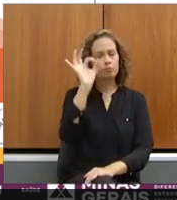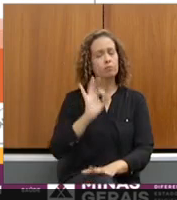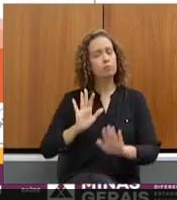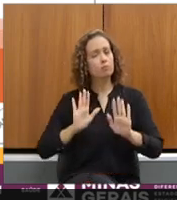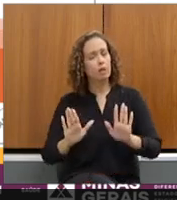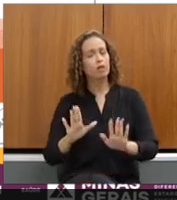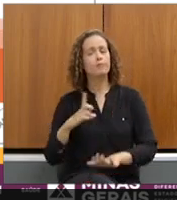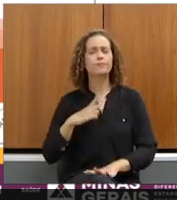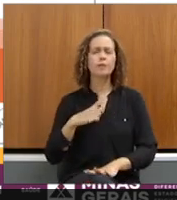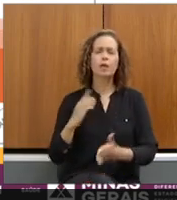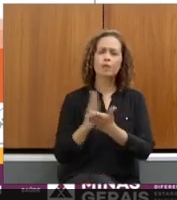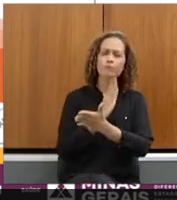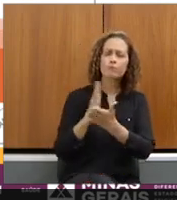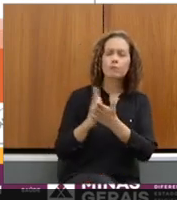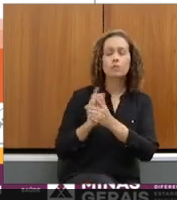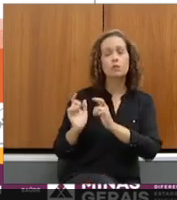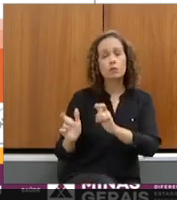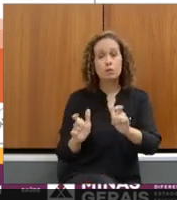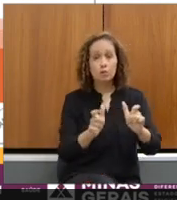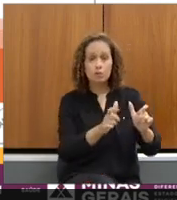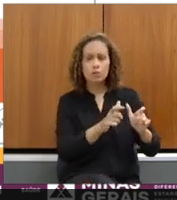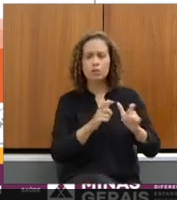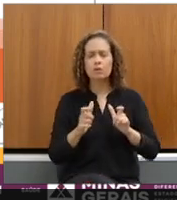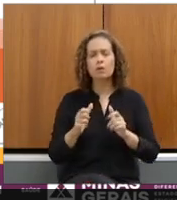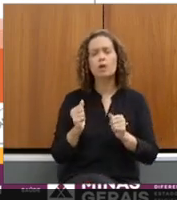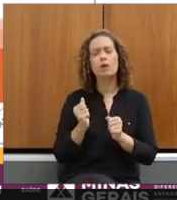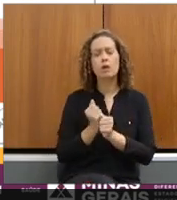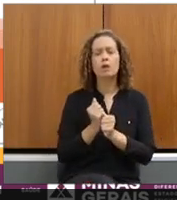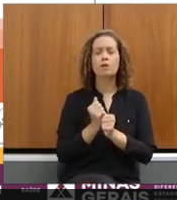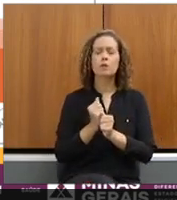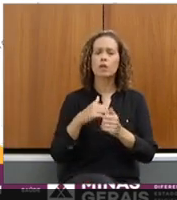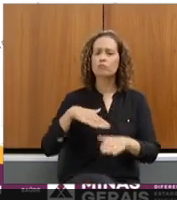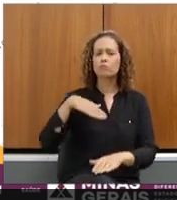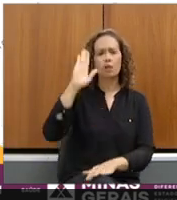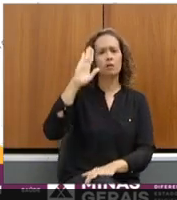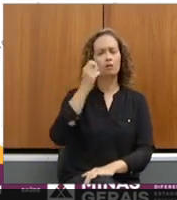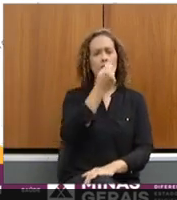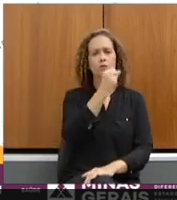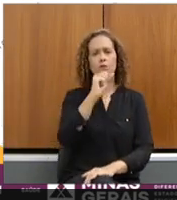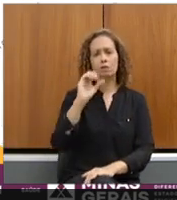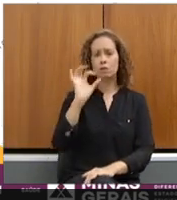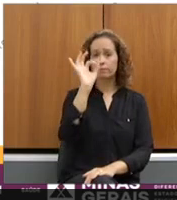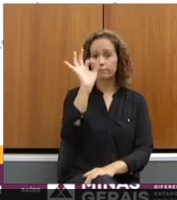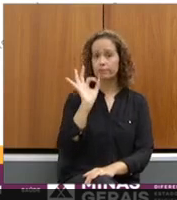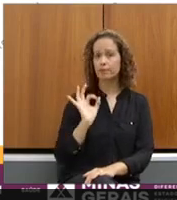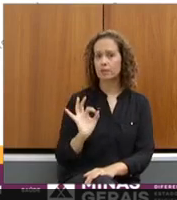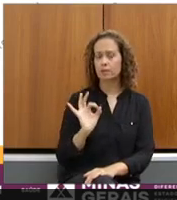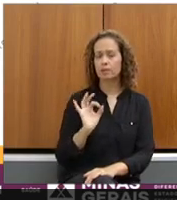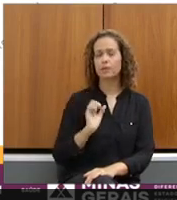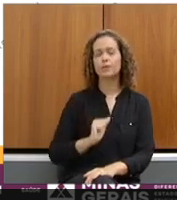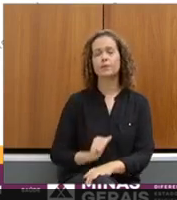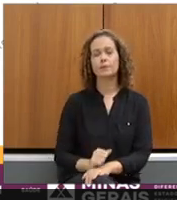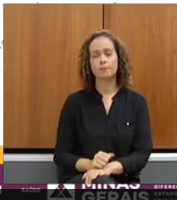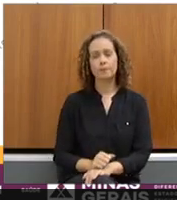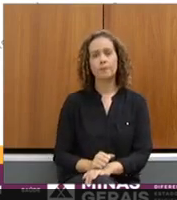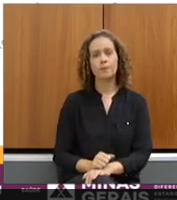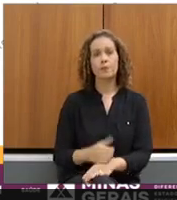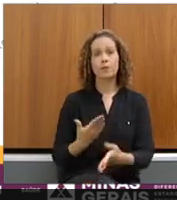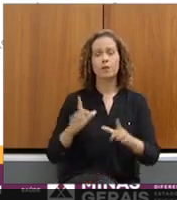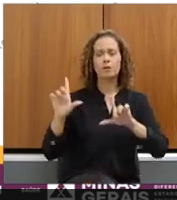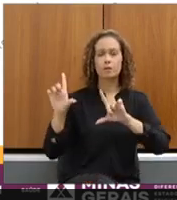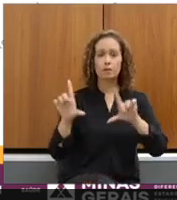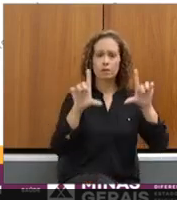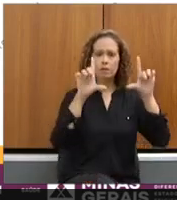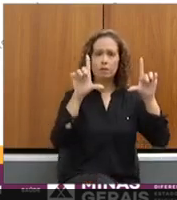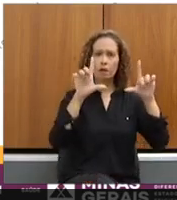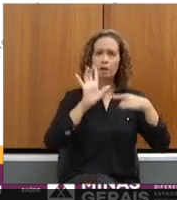algumas regiões em que passam o atingem oitenta por cento e é esse slides